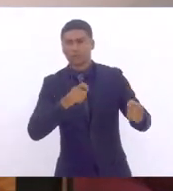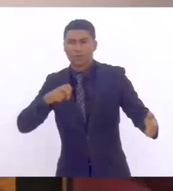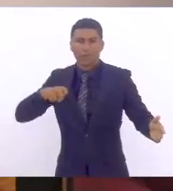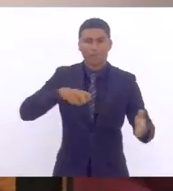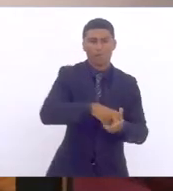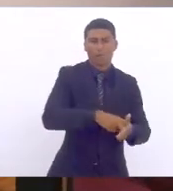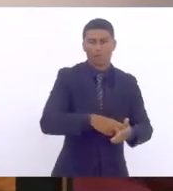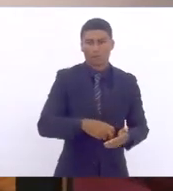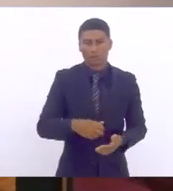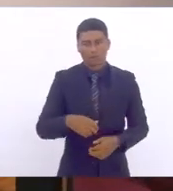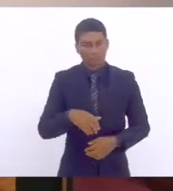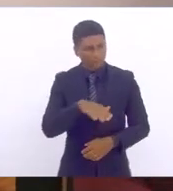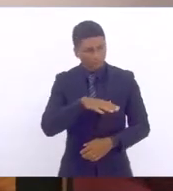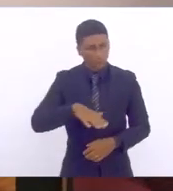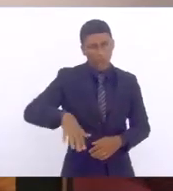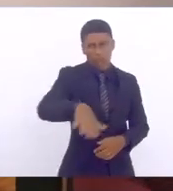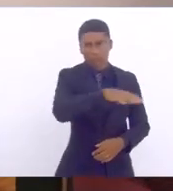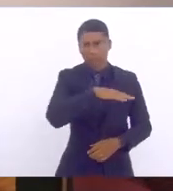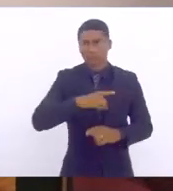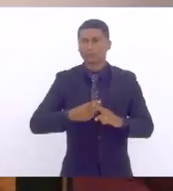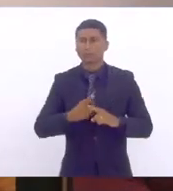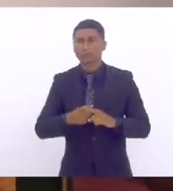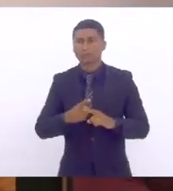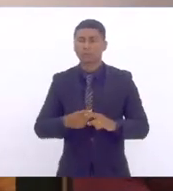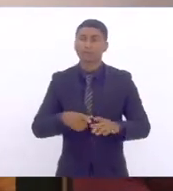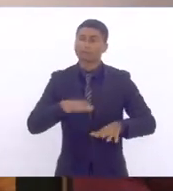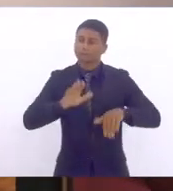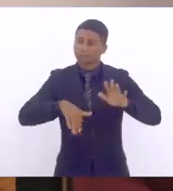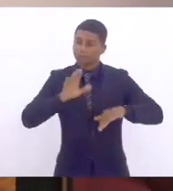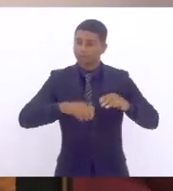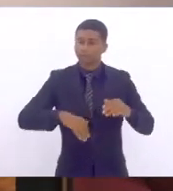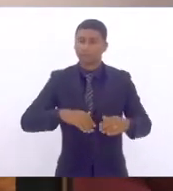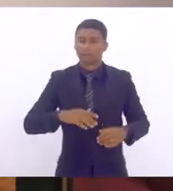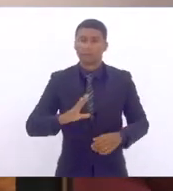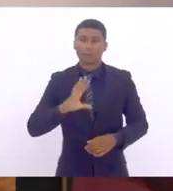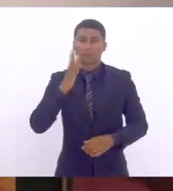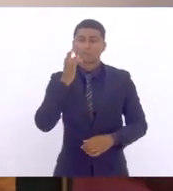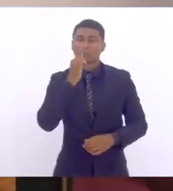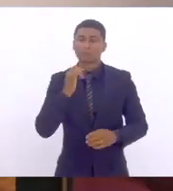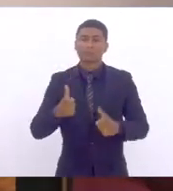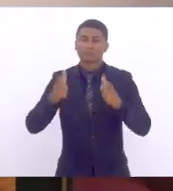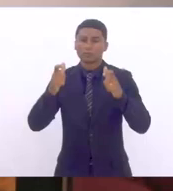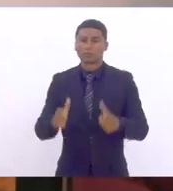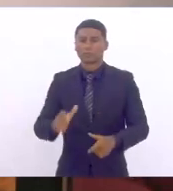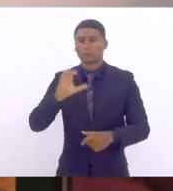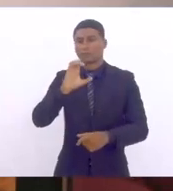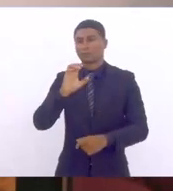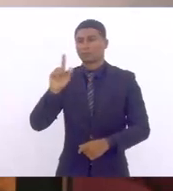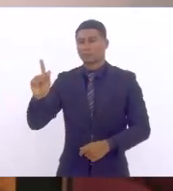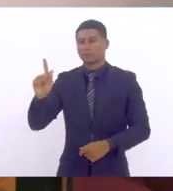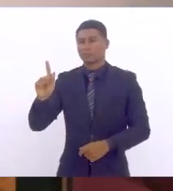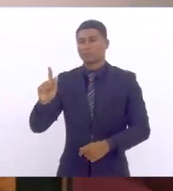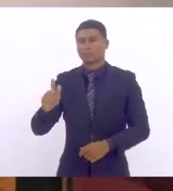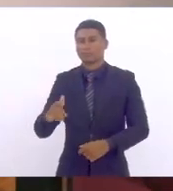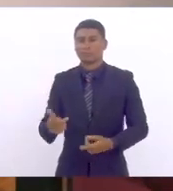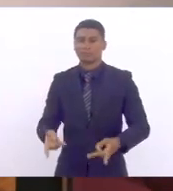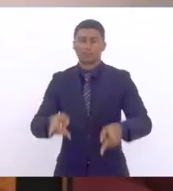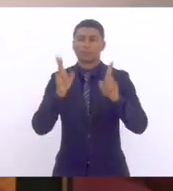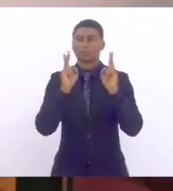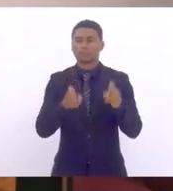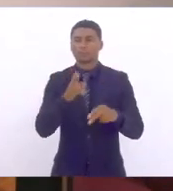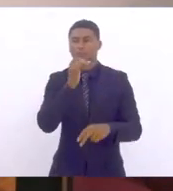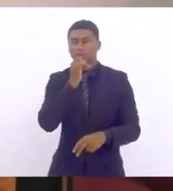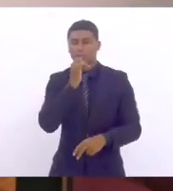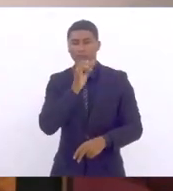CNPJ por um problema que aconteceu em Campo Grande é a mesma coisa que punir a